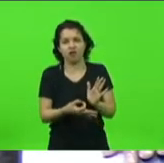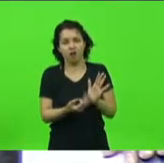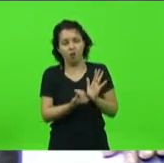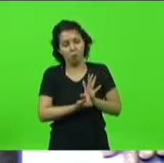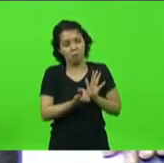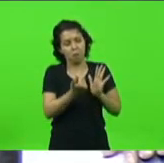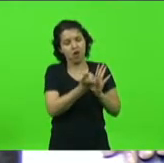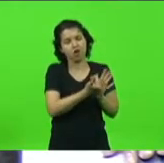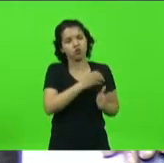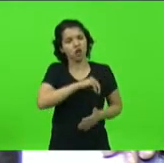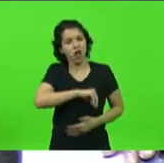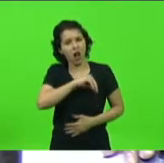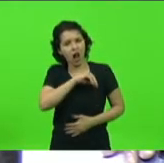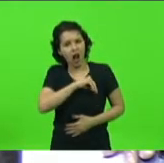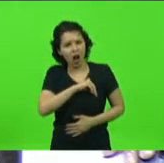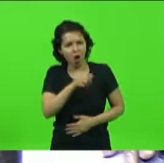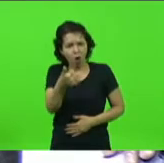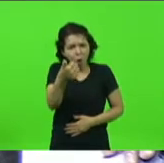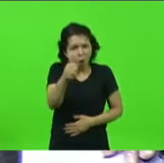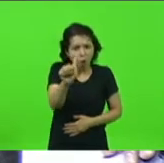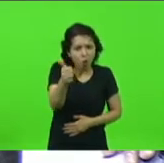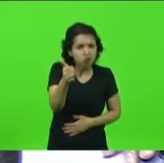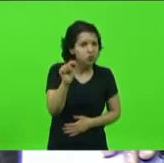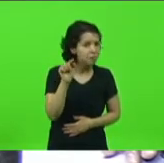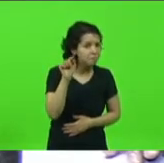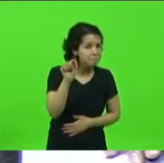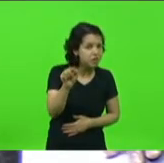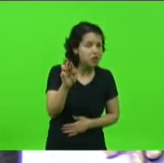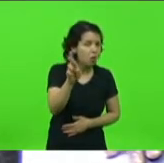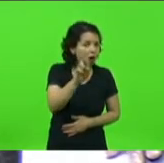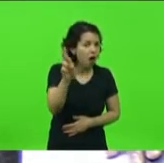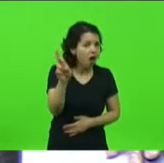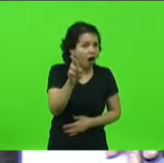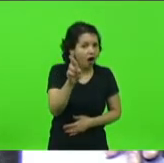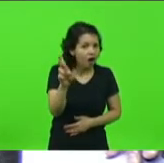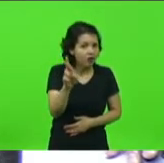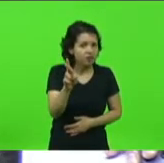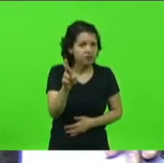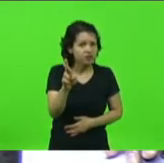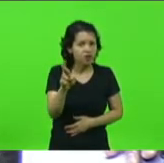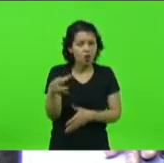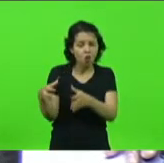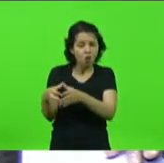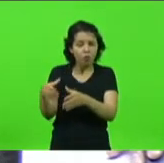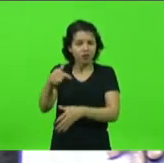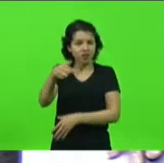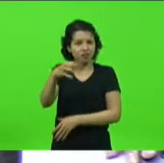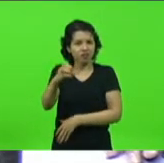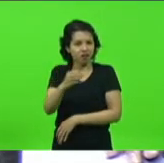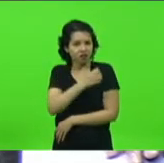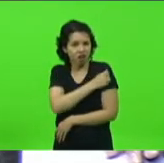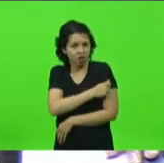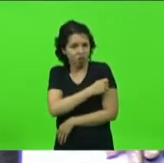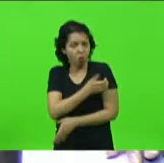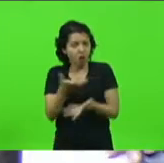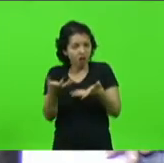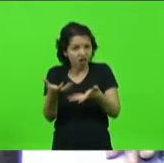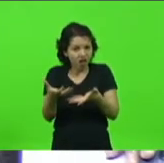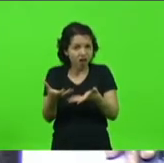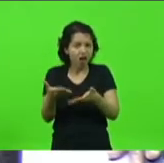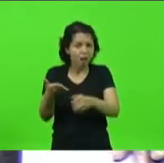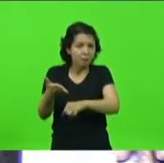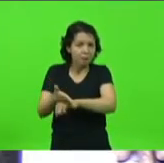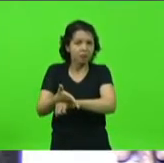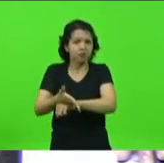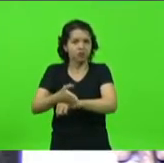salarial de R$11 mil para 70 alunos que querem ser oficiais da Polícia Militar, isso